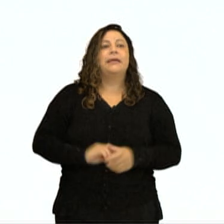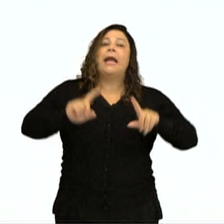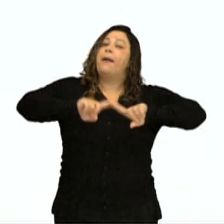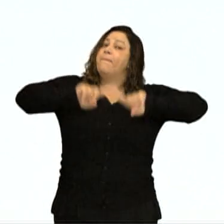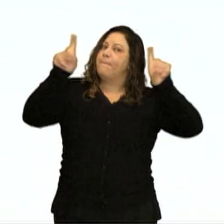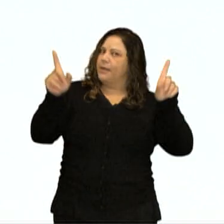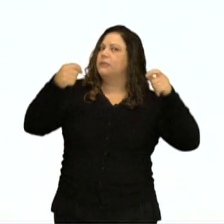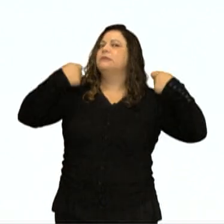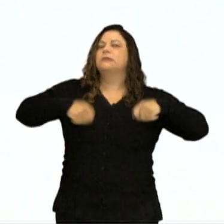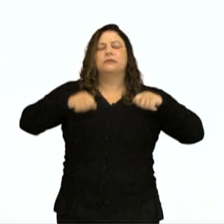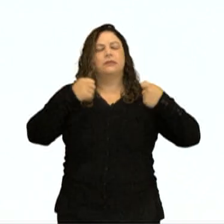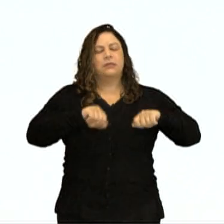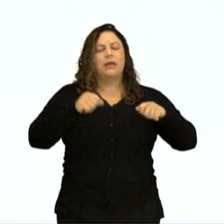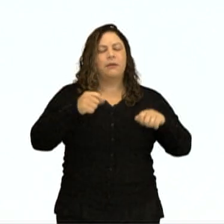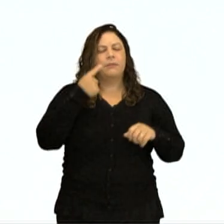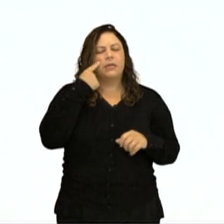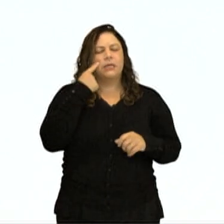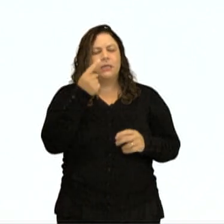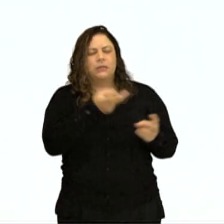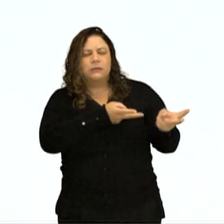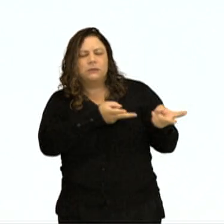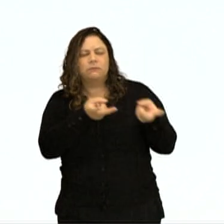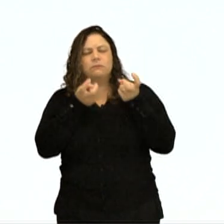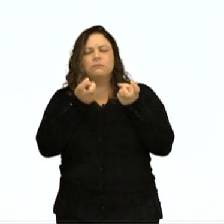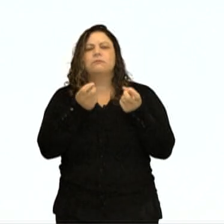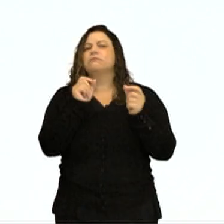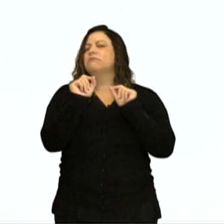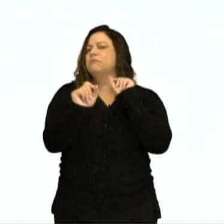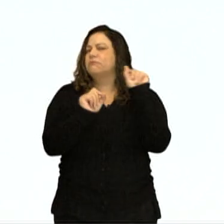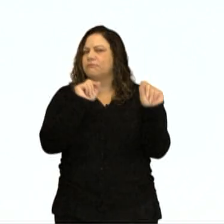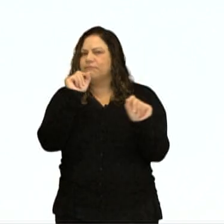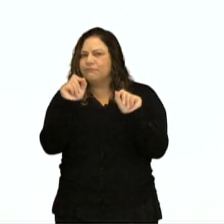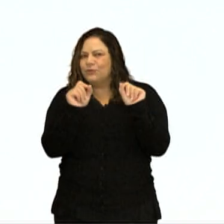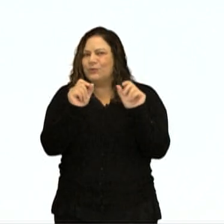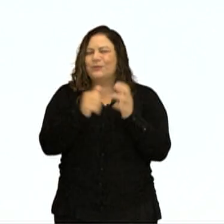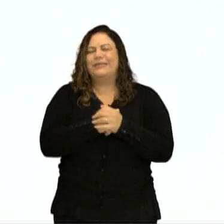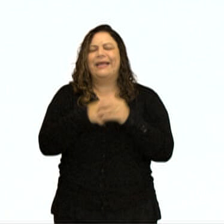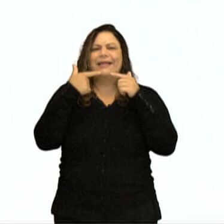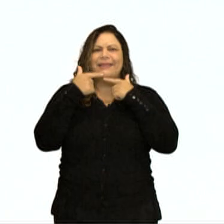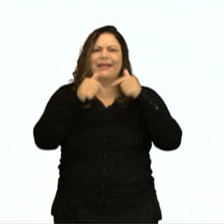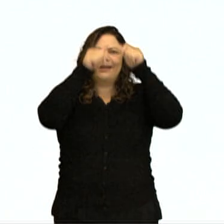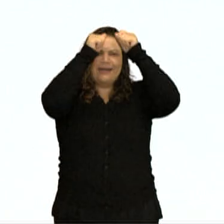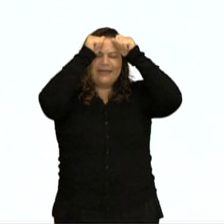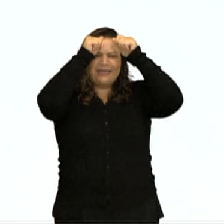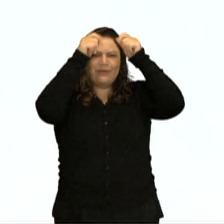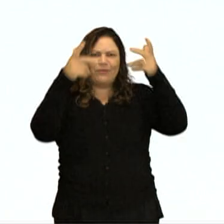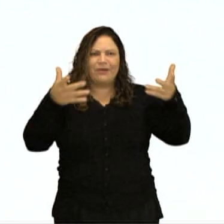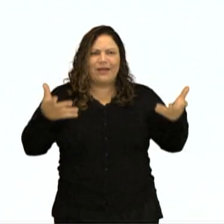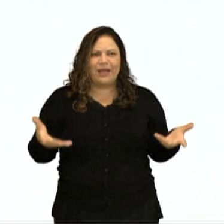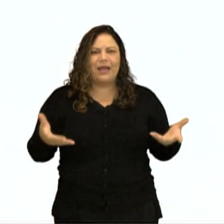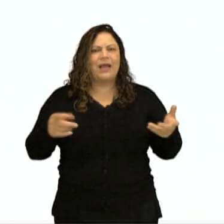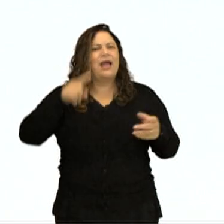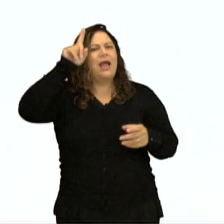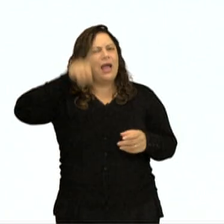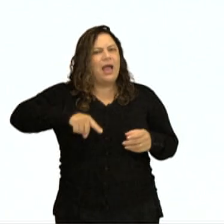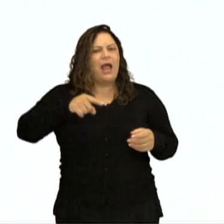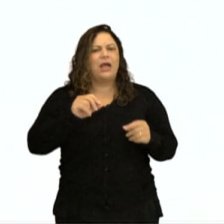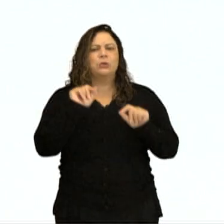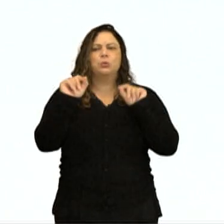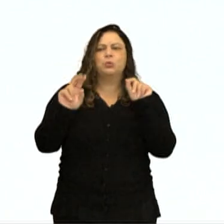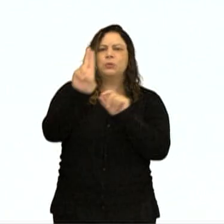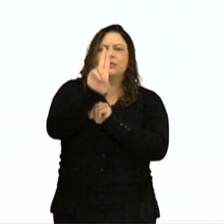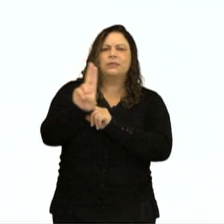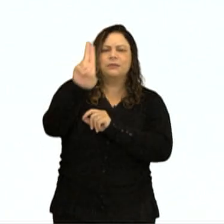preciso precaver-se contra estas armadilhas da linguagem, que recusa ele que